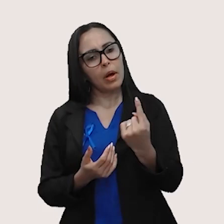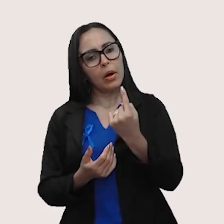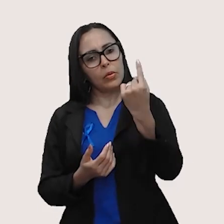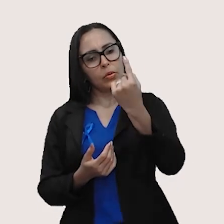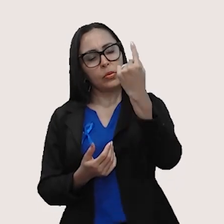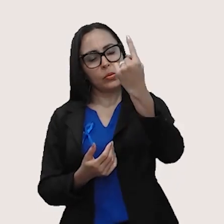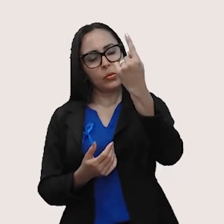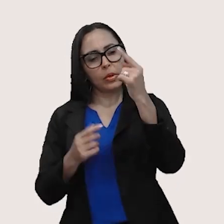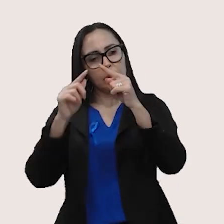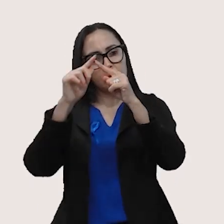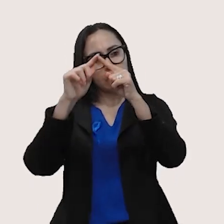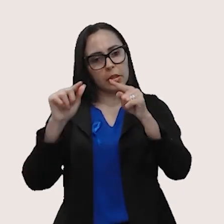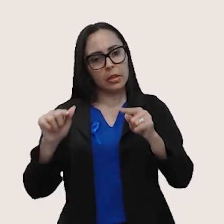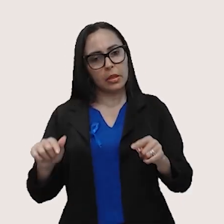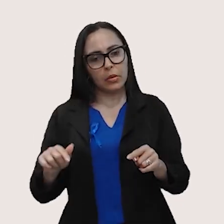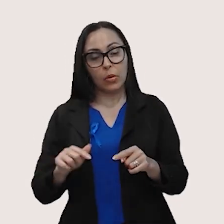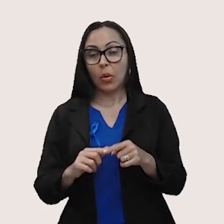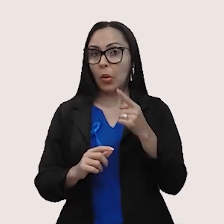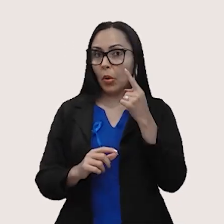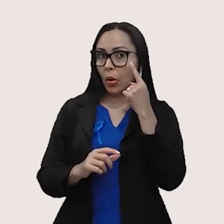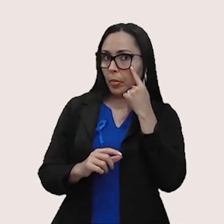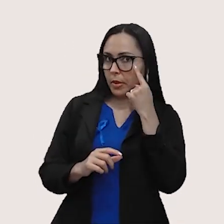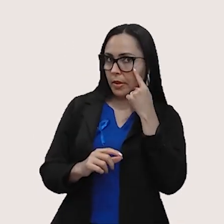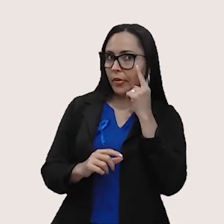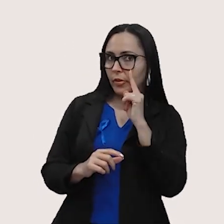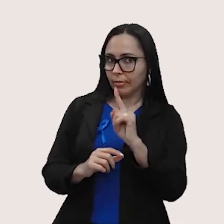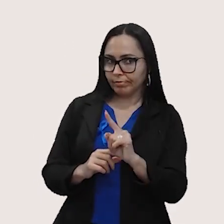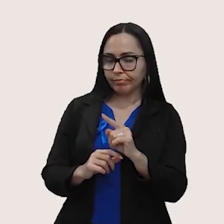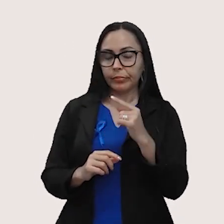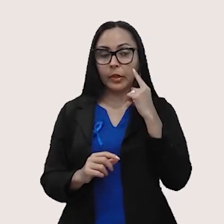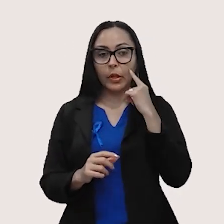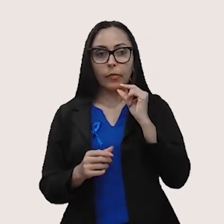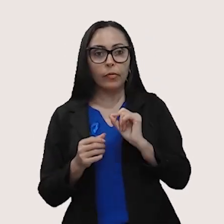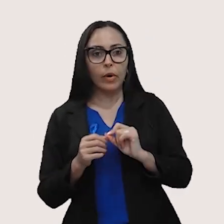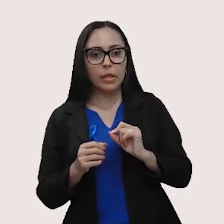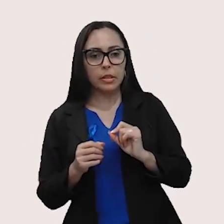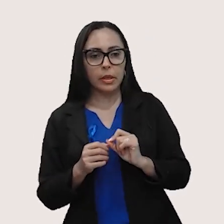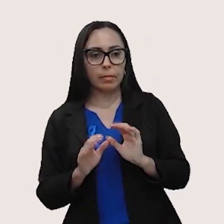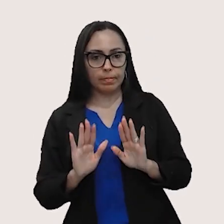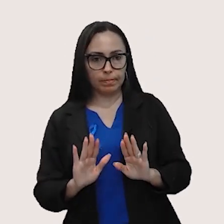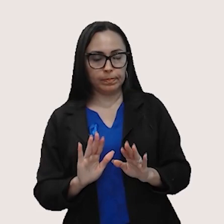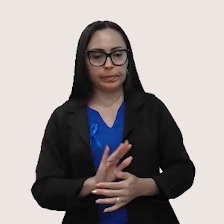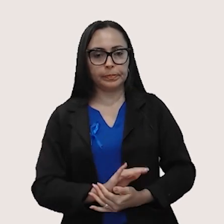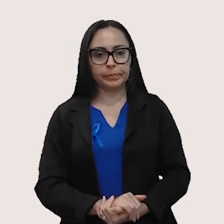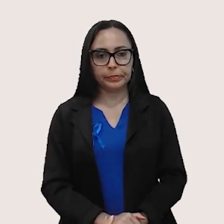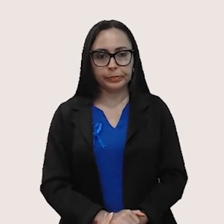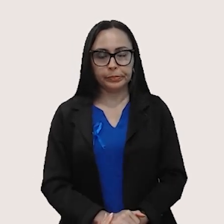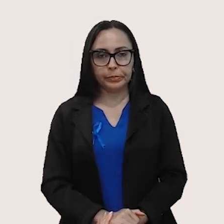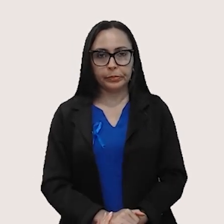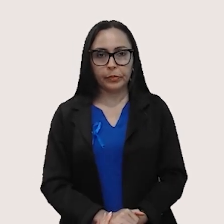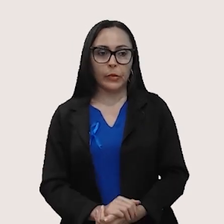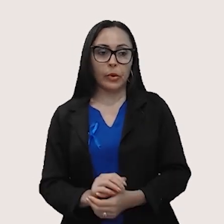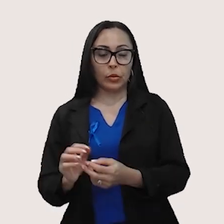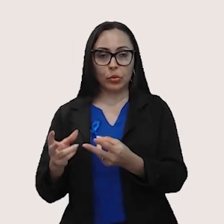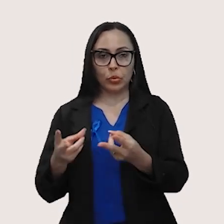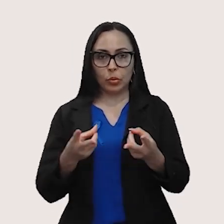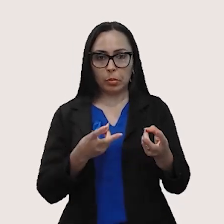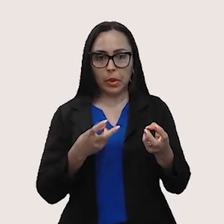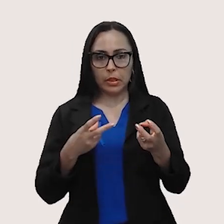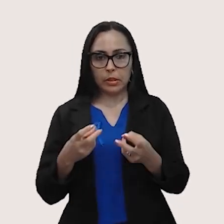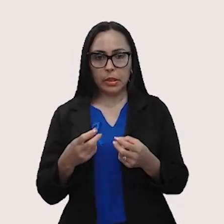equilátero? Observe que eu vou fazer o seguinte. Tu percebe que desse ponto